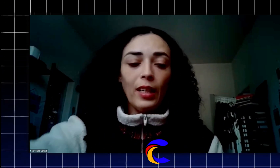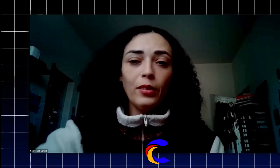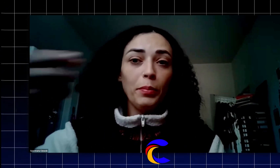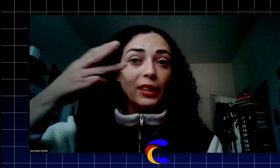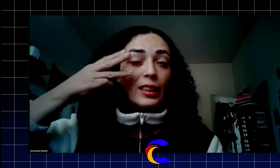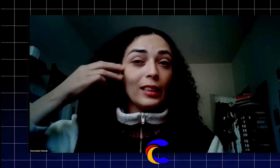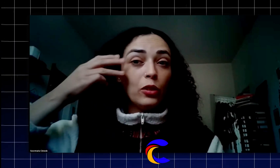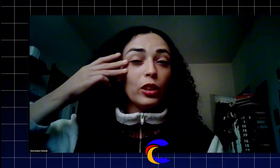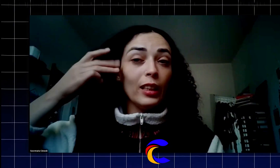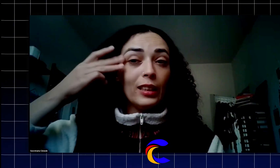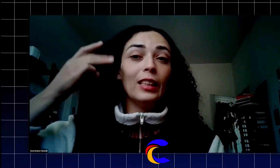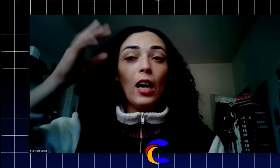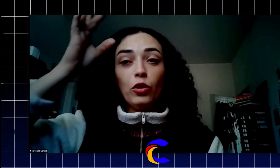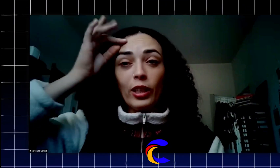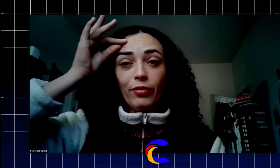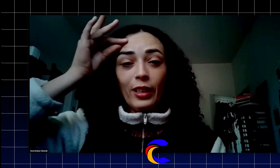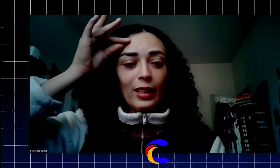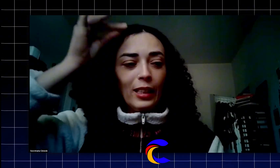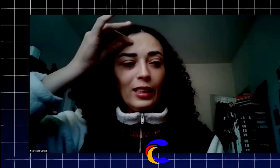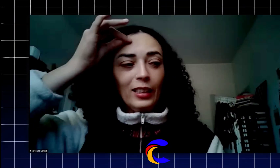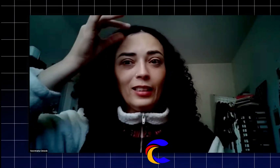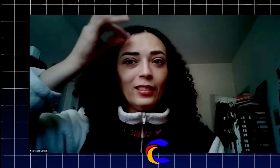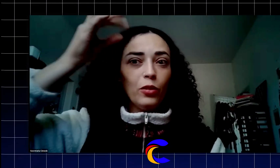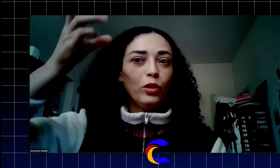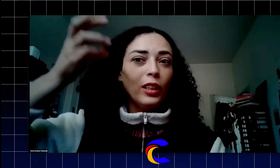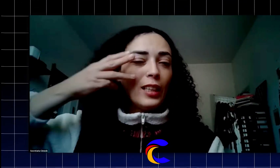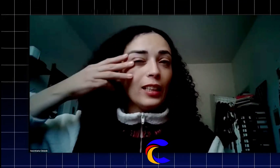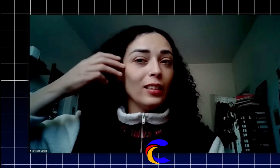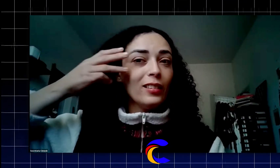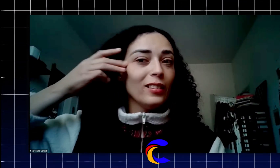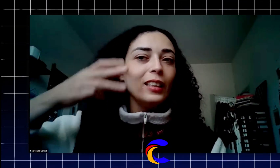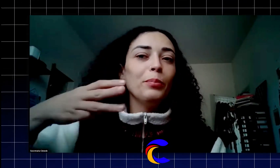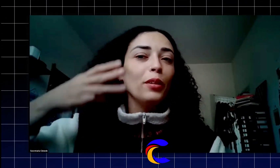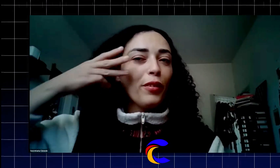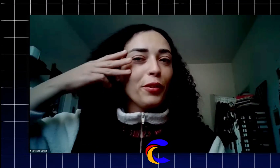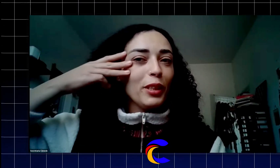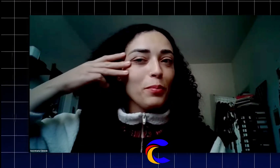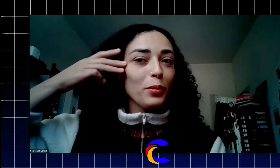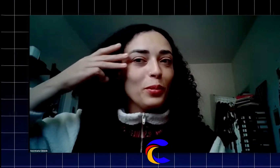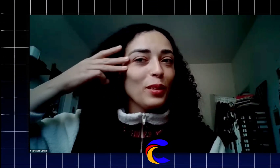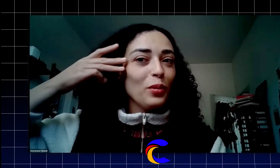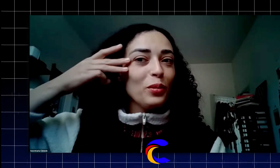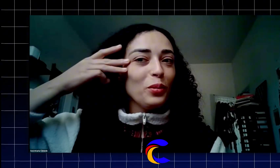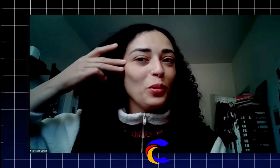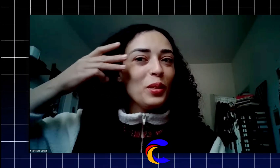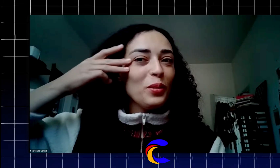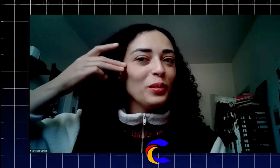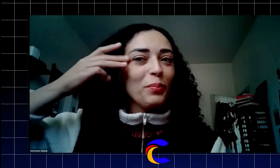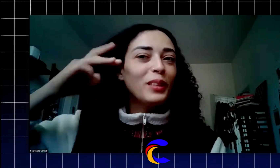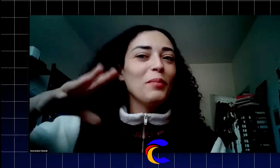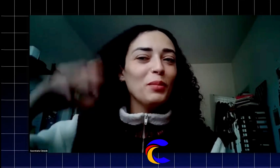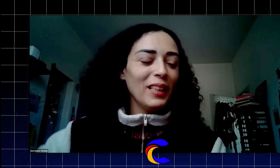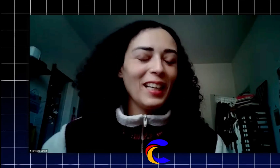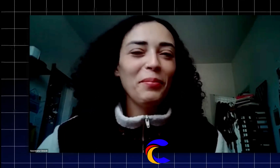você já fazer a sua apresentação, já tem sinal, já gravei aqui. Então, já sei que aqui provavelmente é por conta do